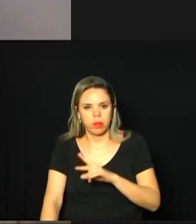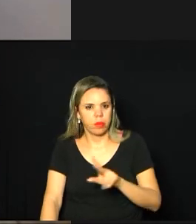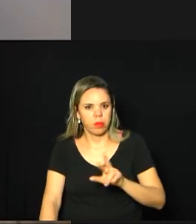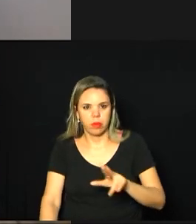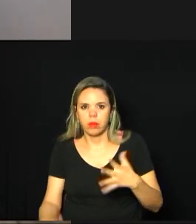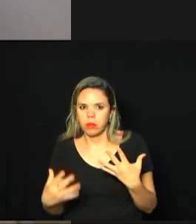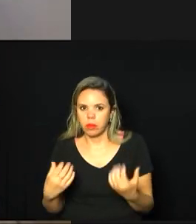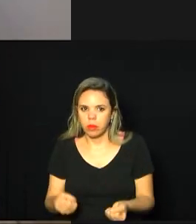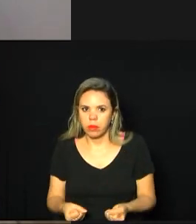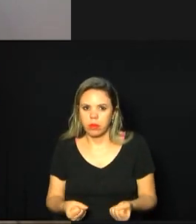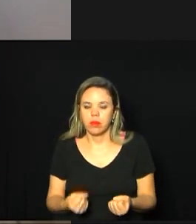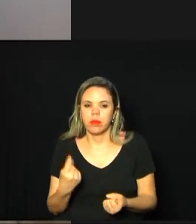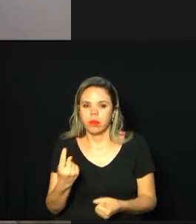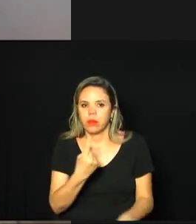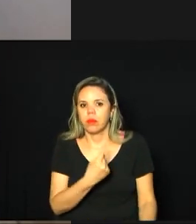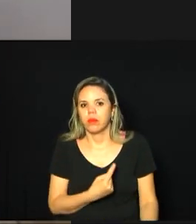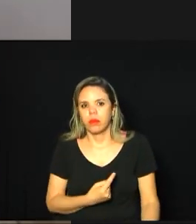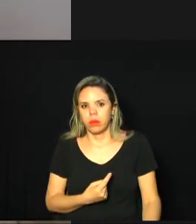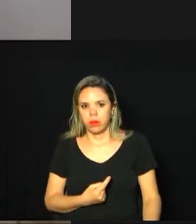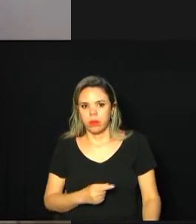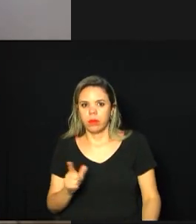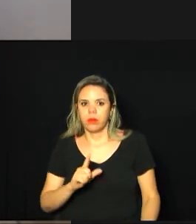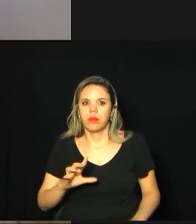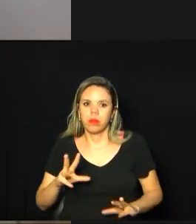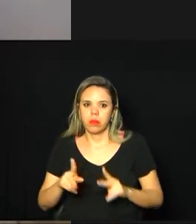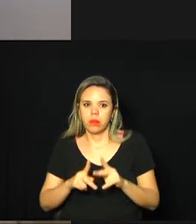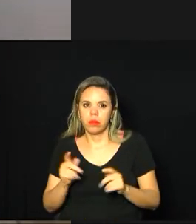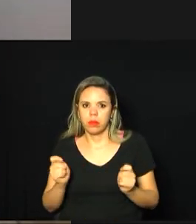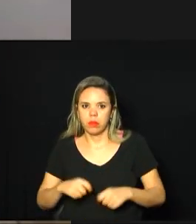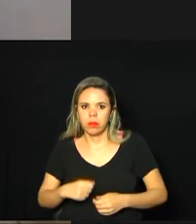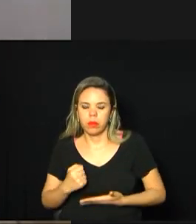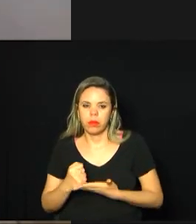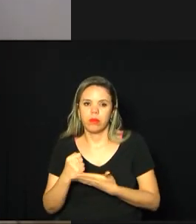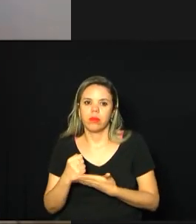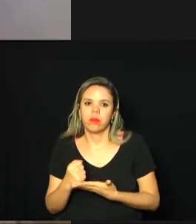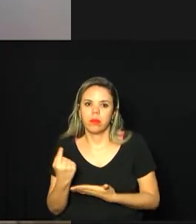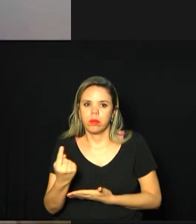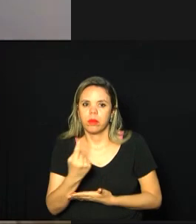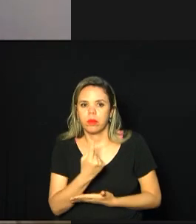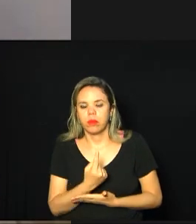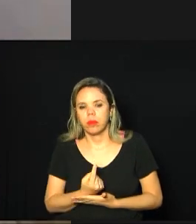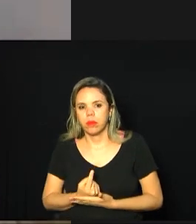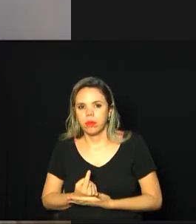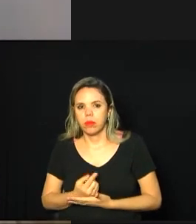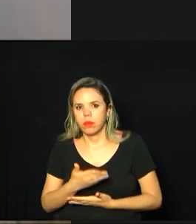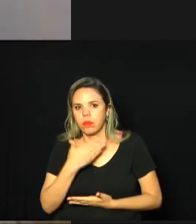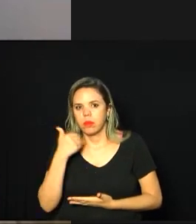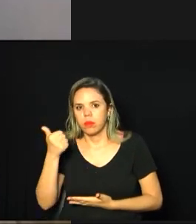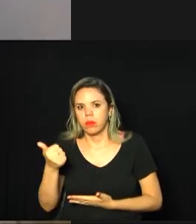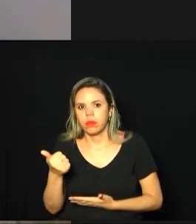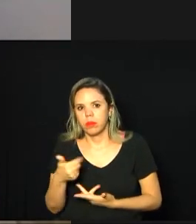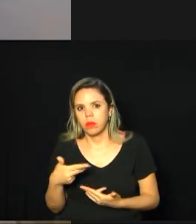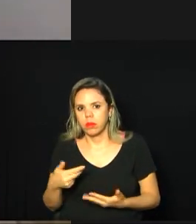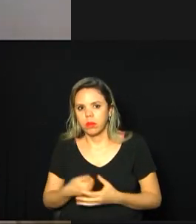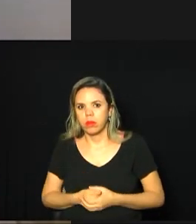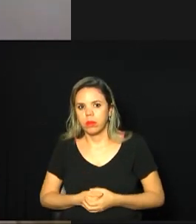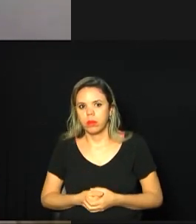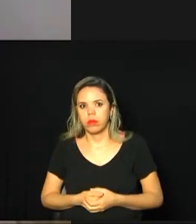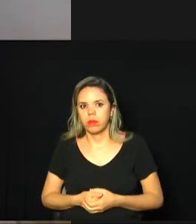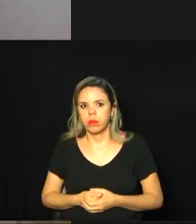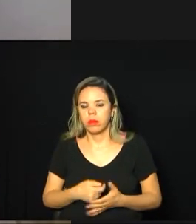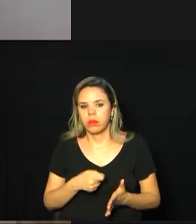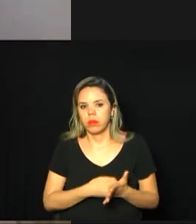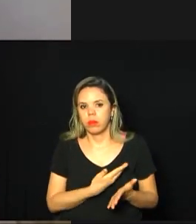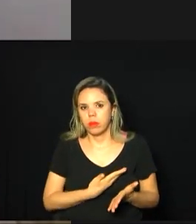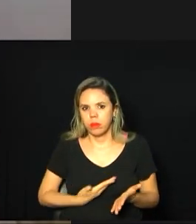como uma medida individual, embora, claro, que todo mundo possa ajudar individualmente para melhorar a situação. Mas são